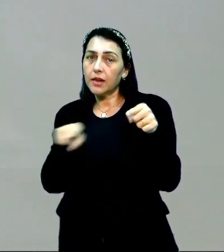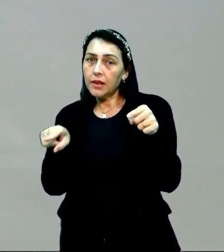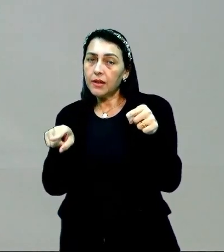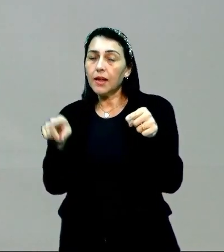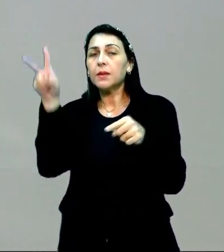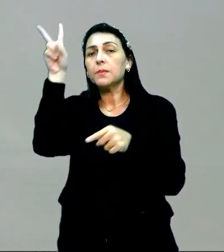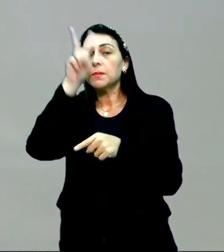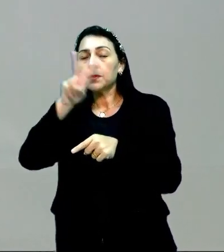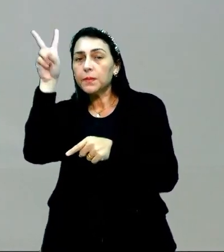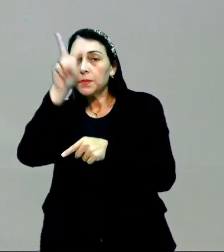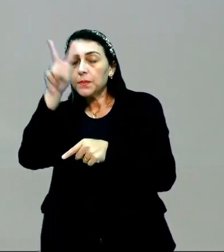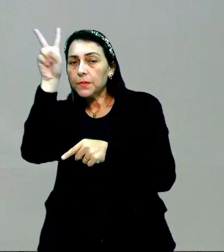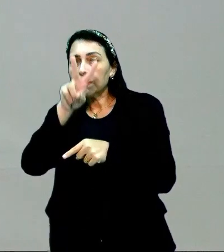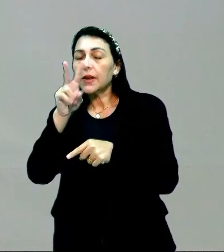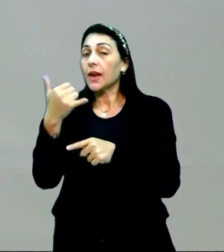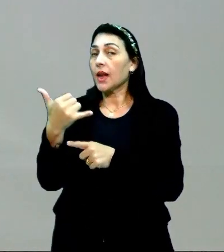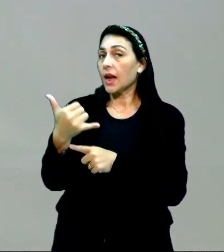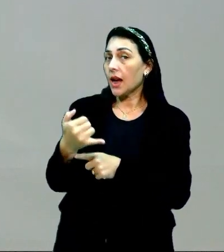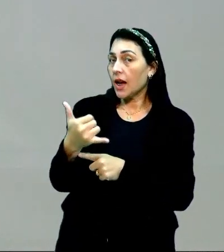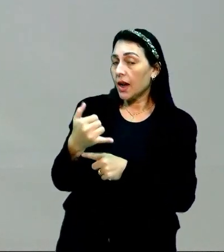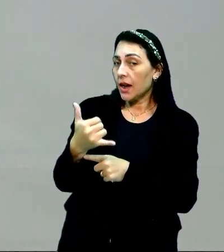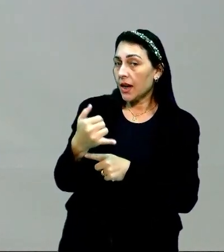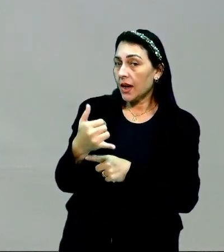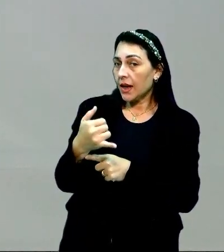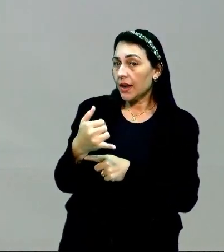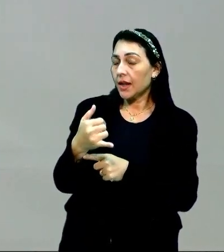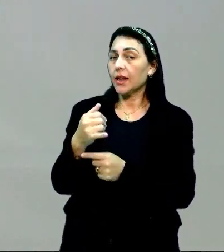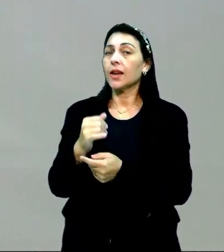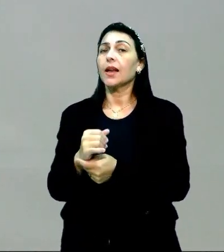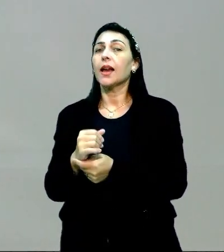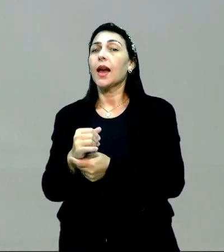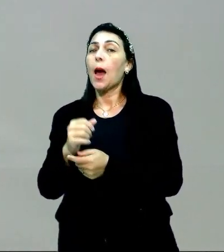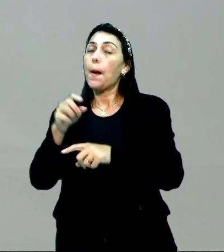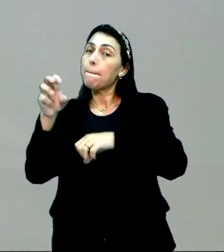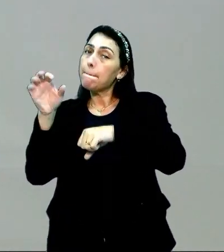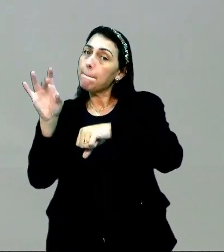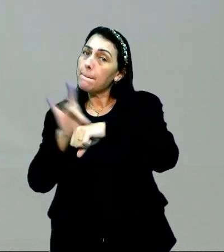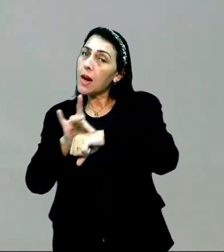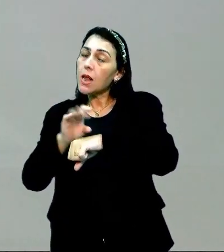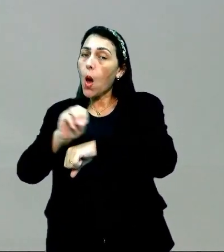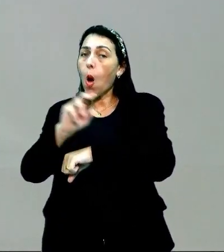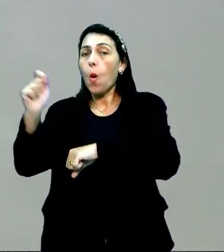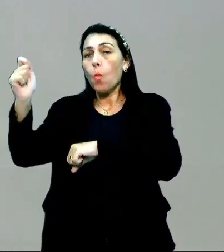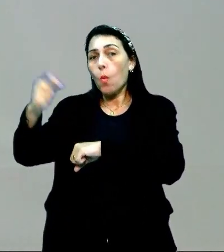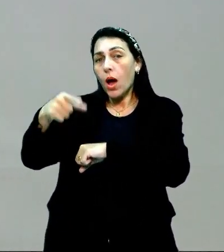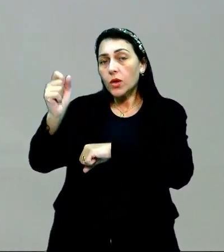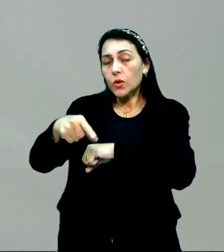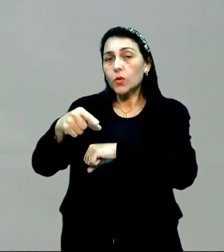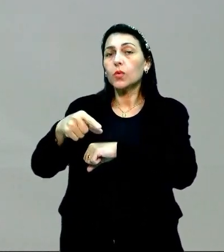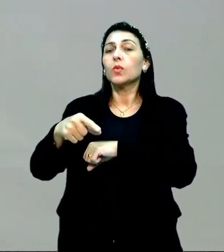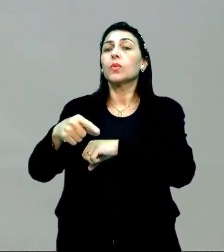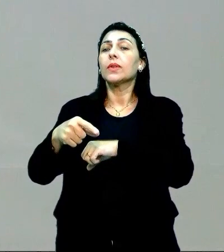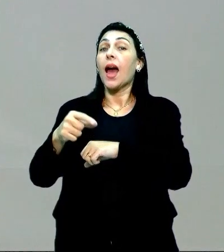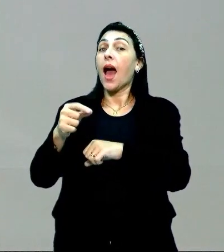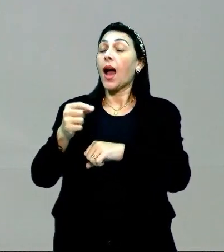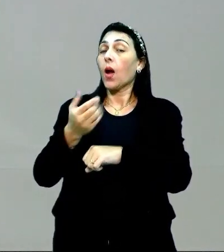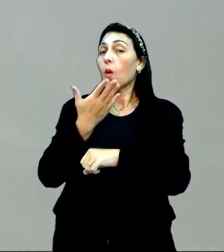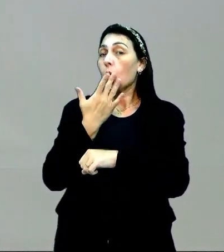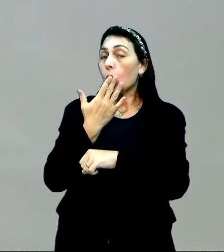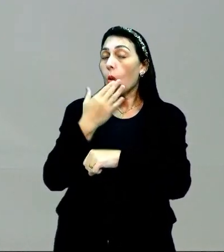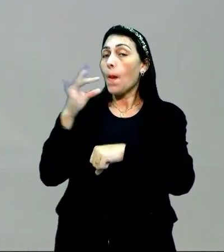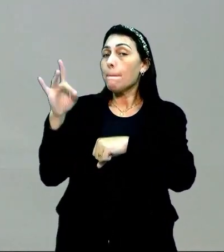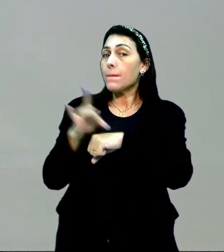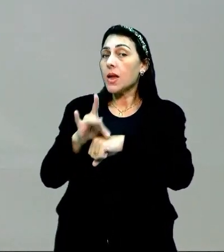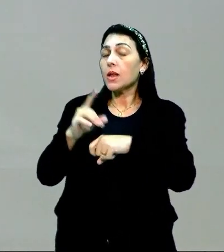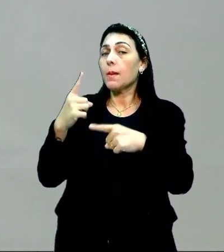linhas. Lembrando que caneta, né, esferográfica, de cor preta ou azul, eles dão preferência na cor preta porque